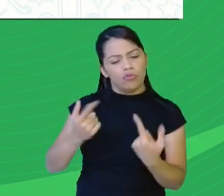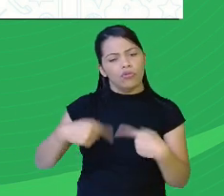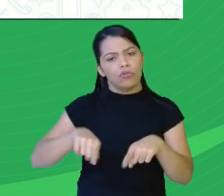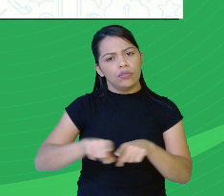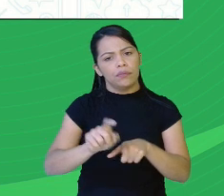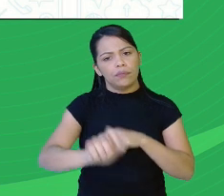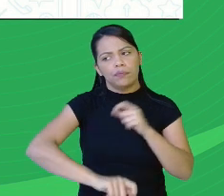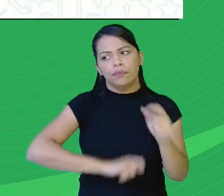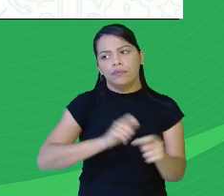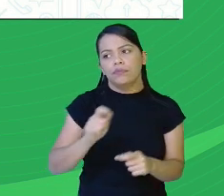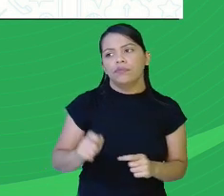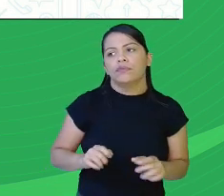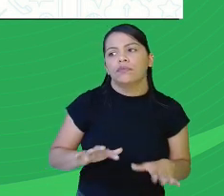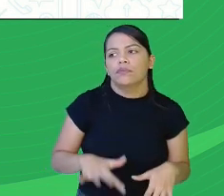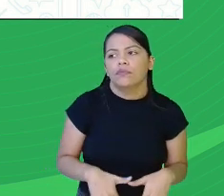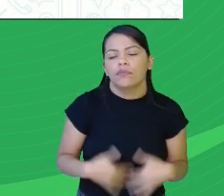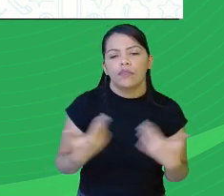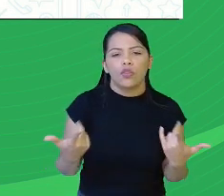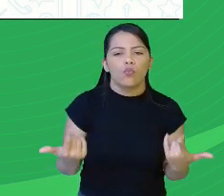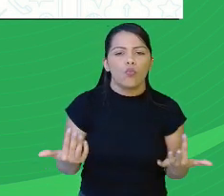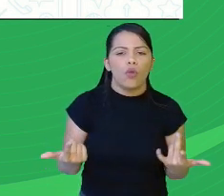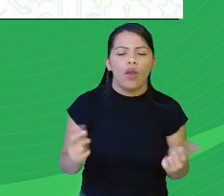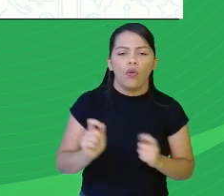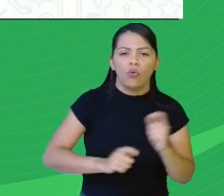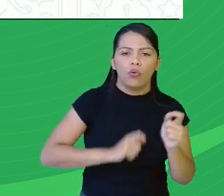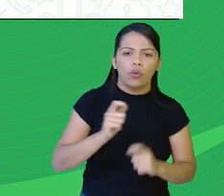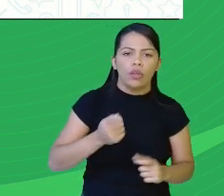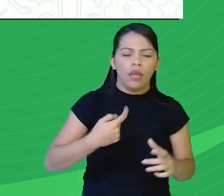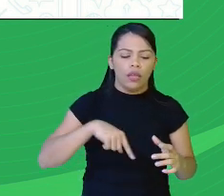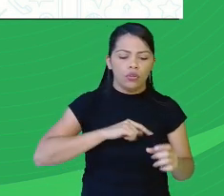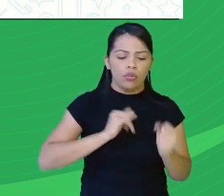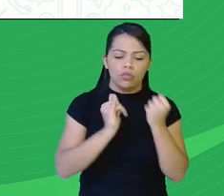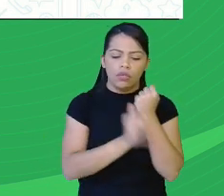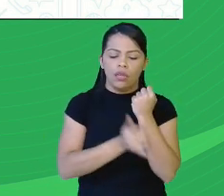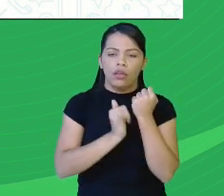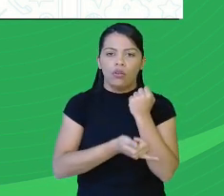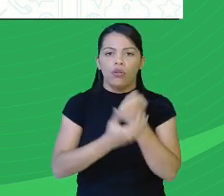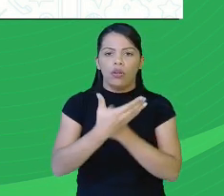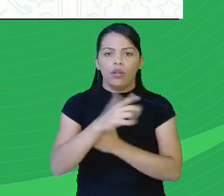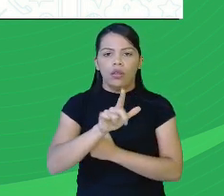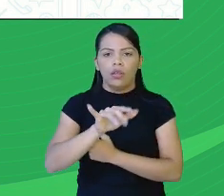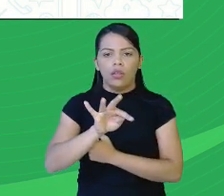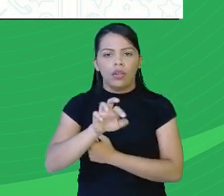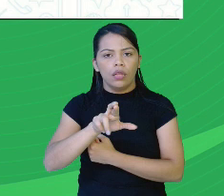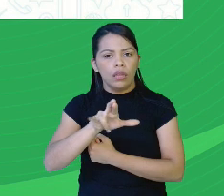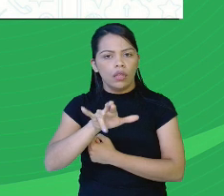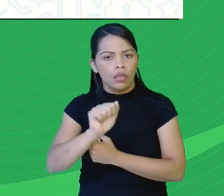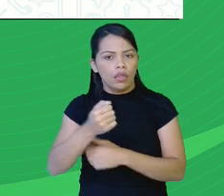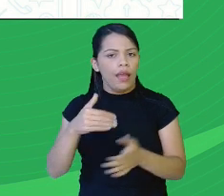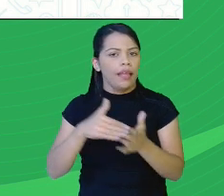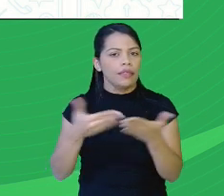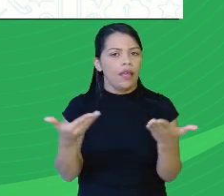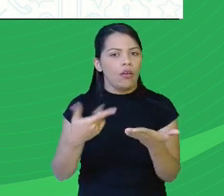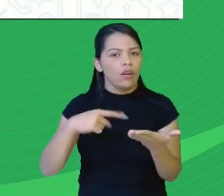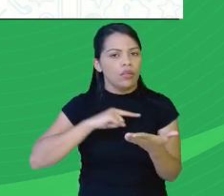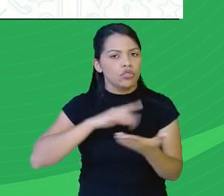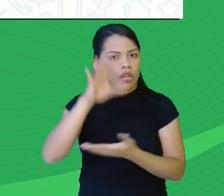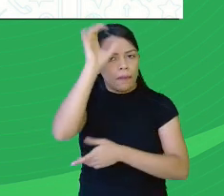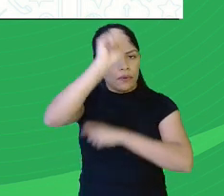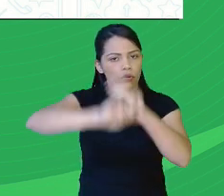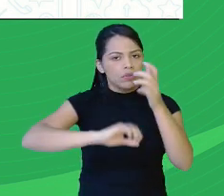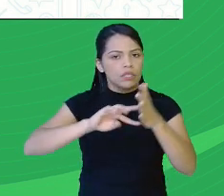crônica literária, que é justamente o tema da aula de hoje, porque até então a gente aprendeu o que significa a